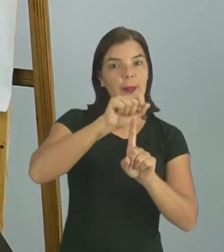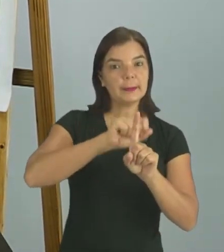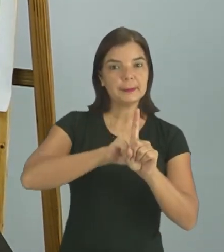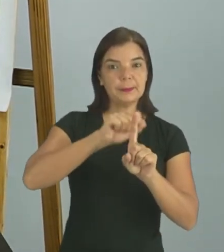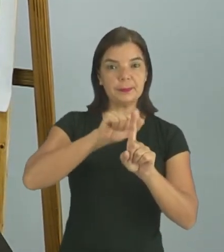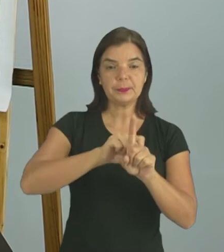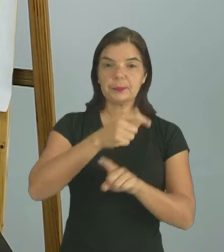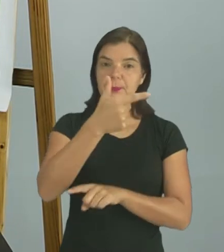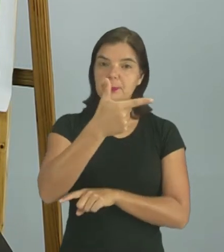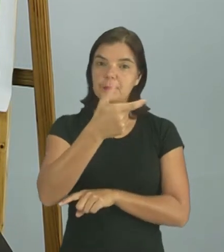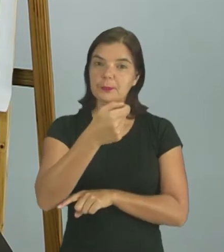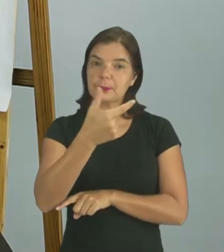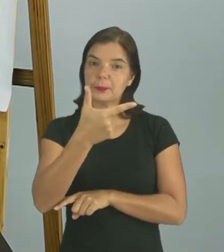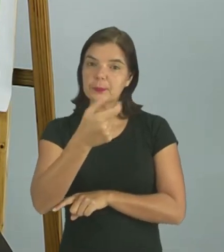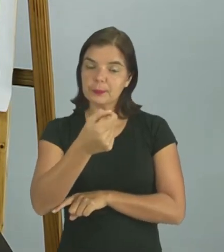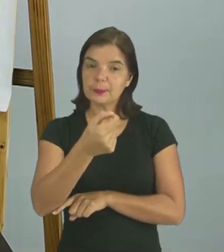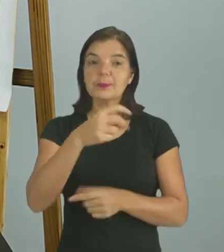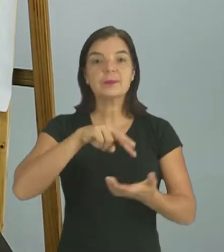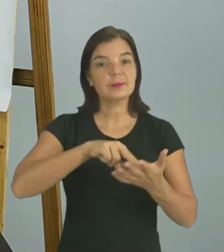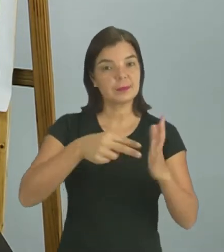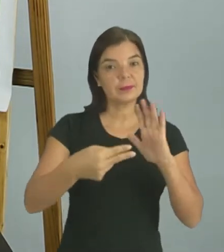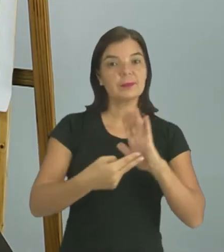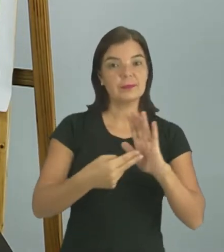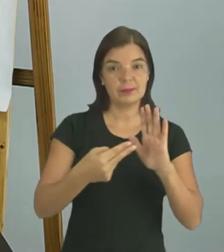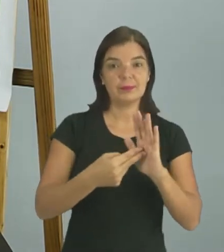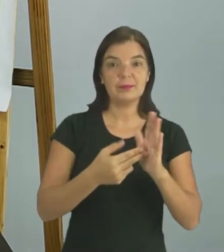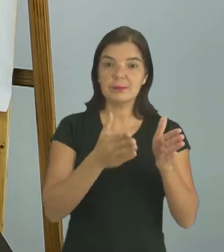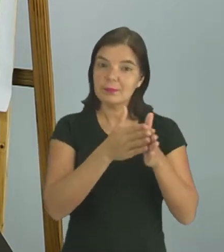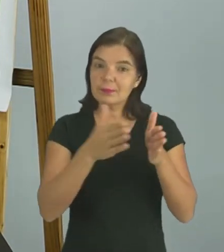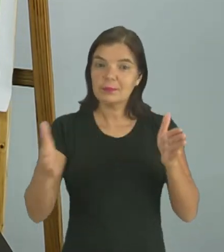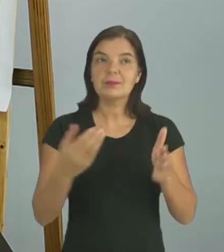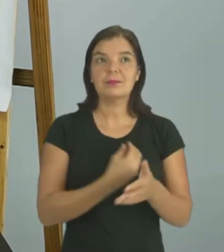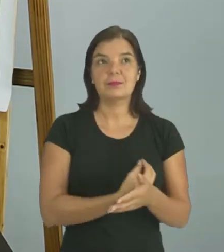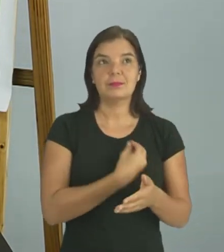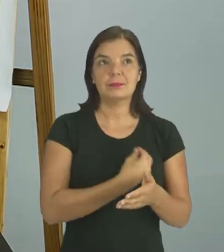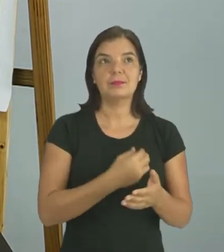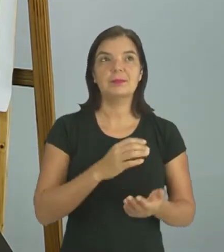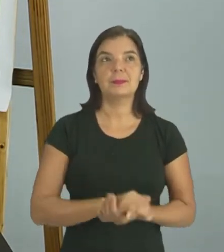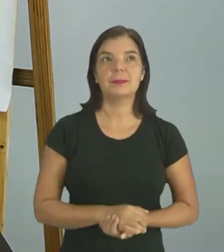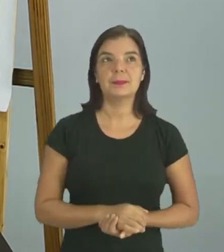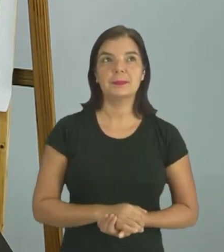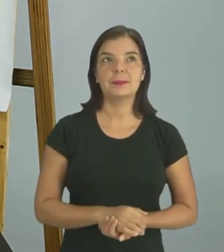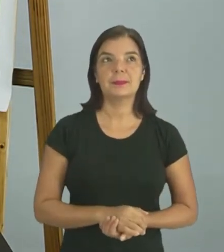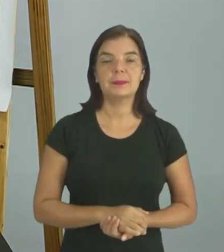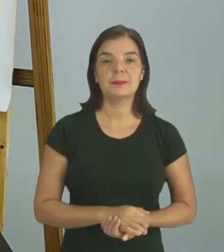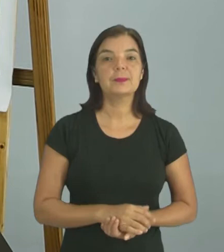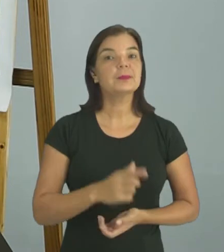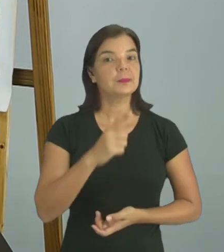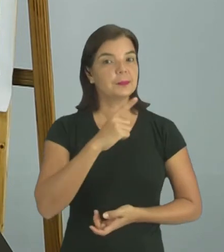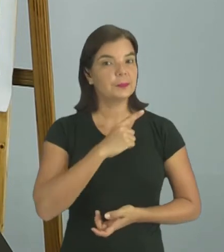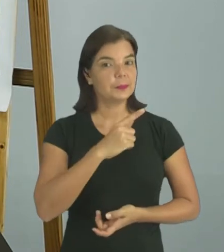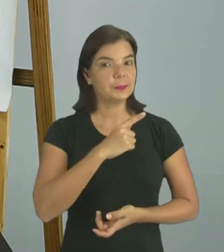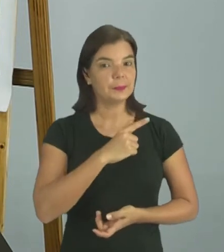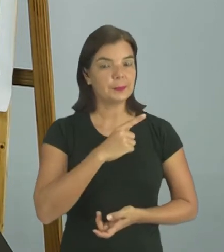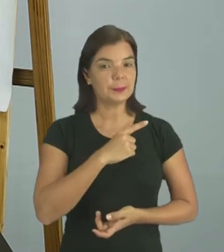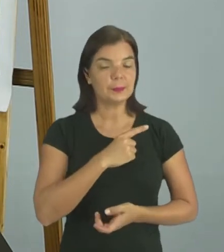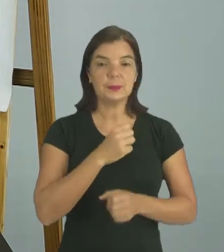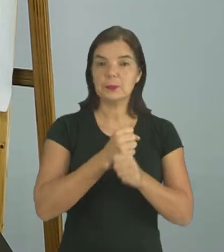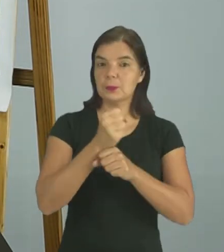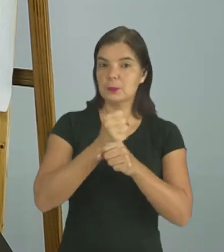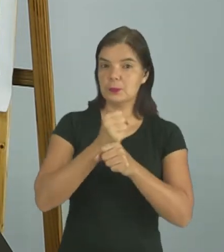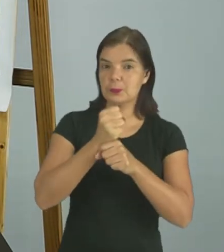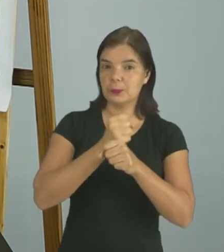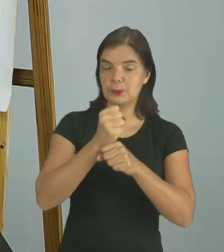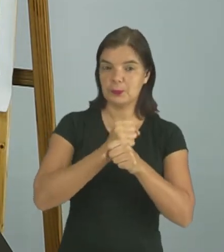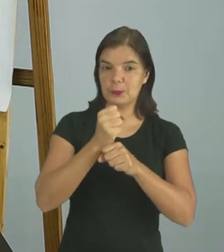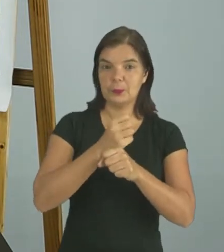de 2020, ou seja, esse calendário é do corrente ano, do ano atual. Nós temos o ano